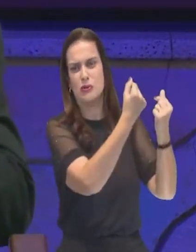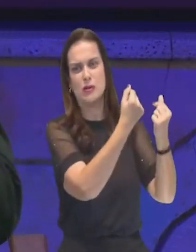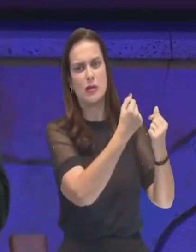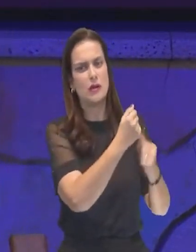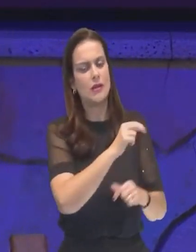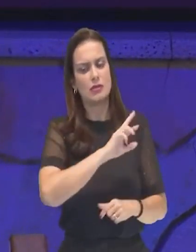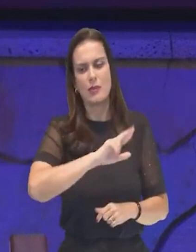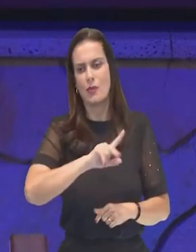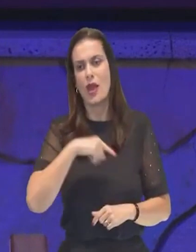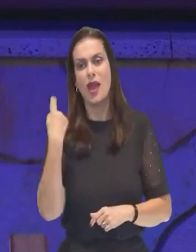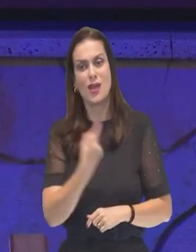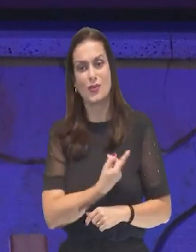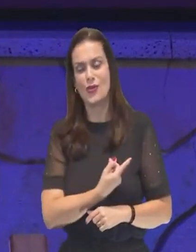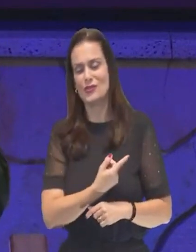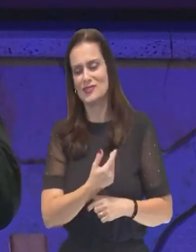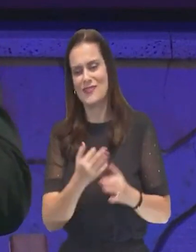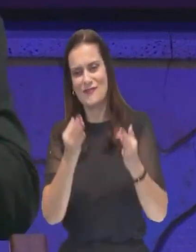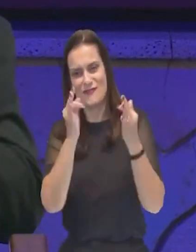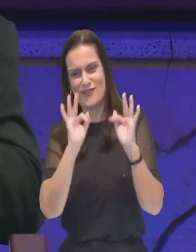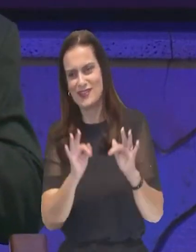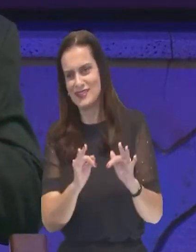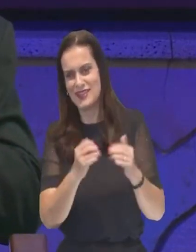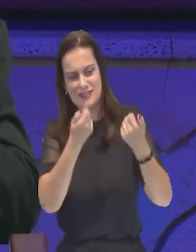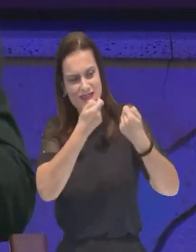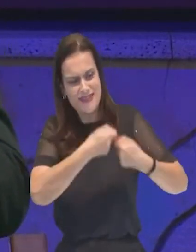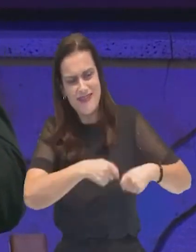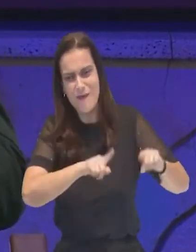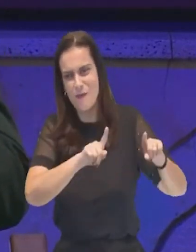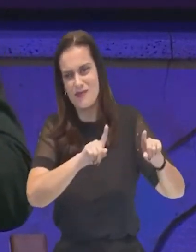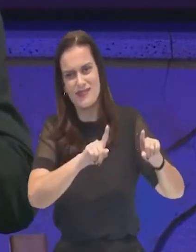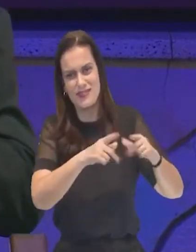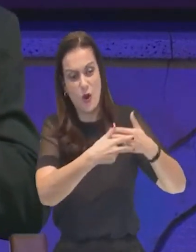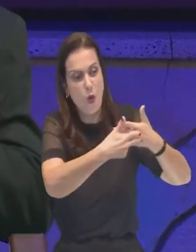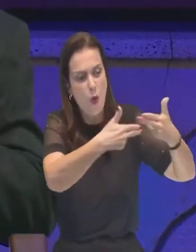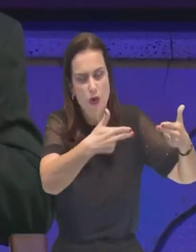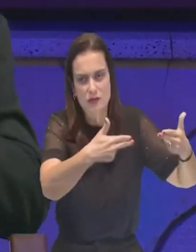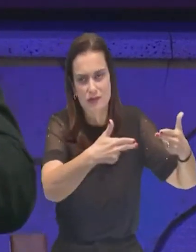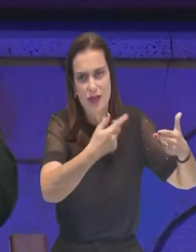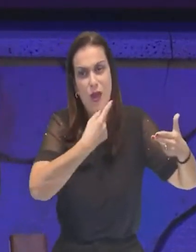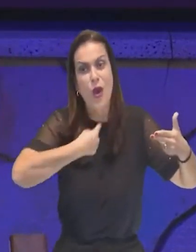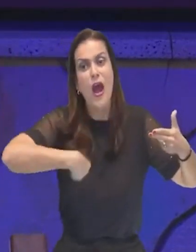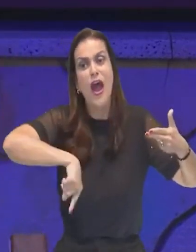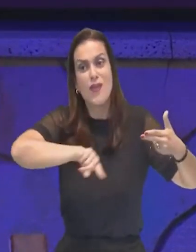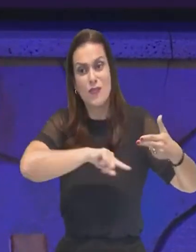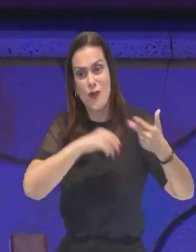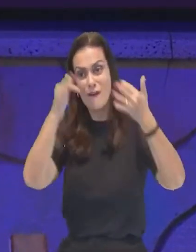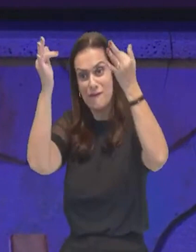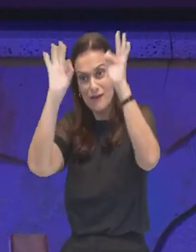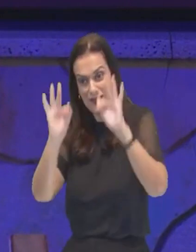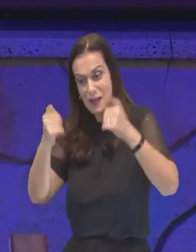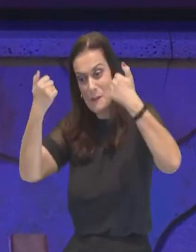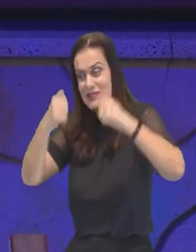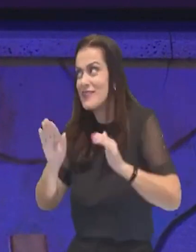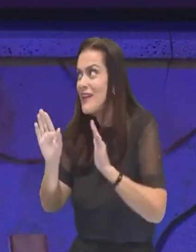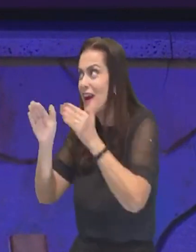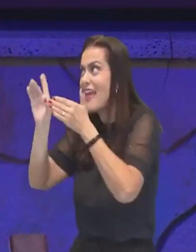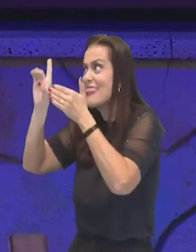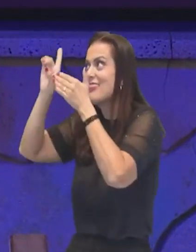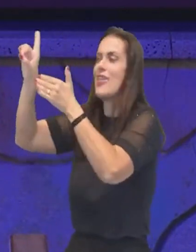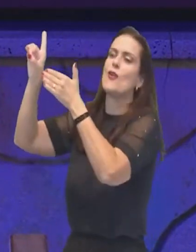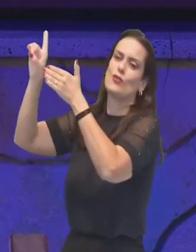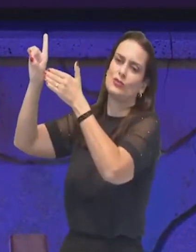felicidade não depende de coisas, a nossa felicidade depende de Deus, depende de um coração cheio de paz. Quando